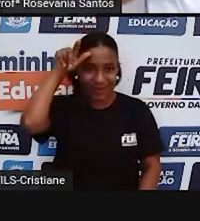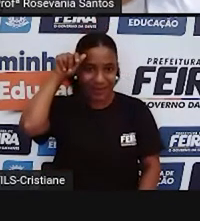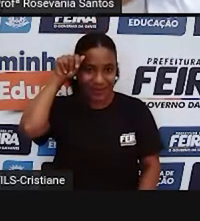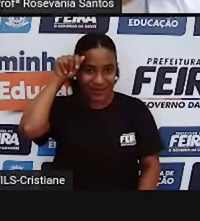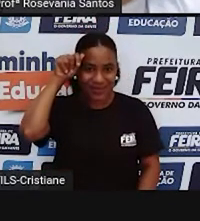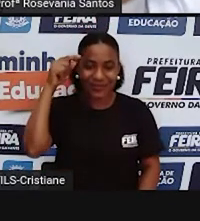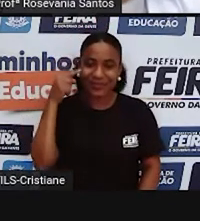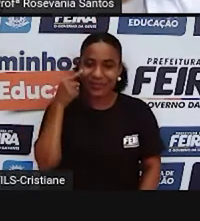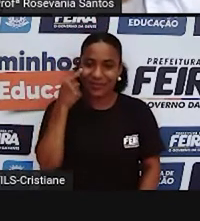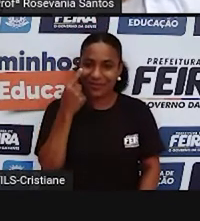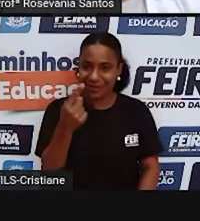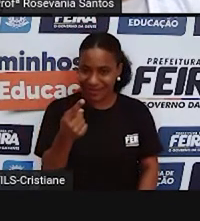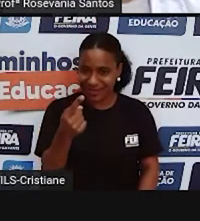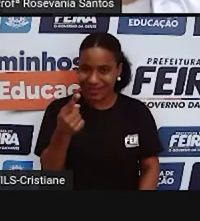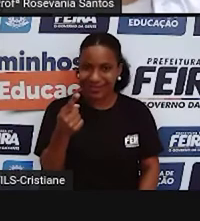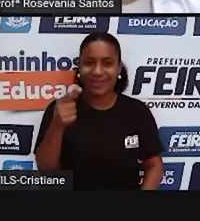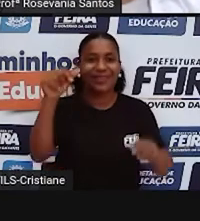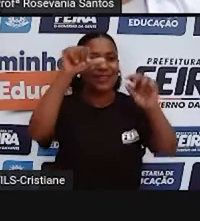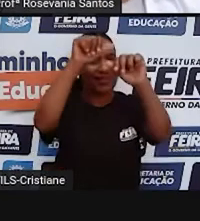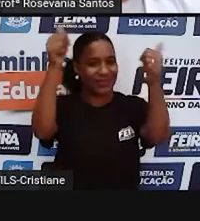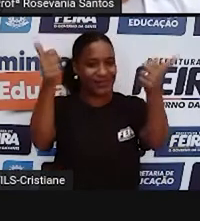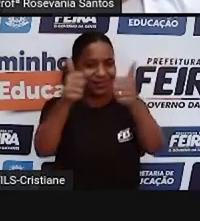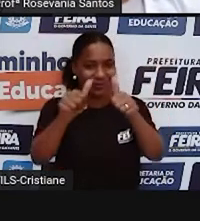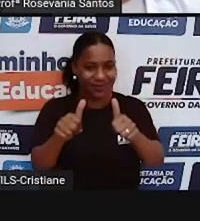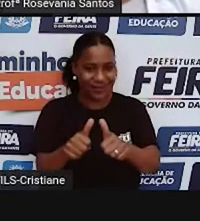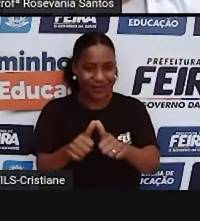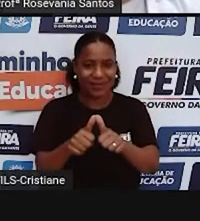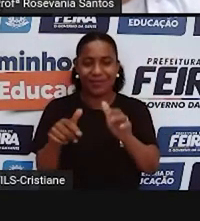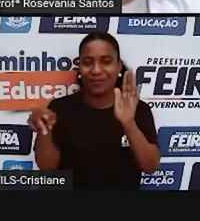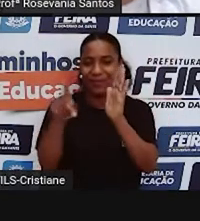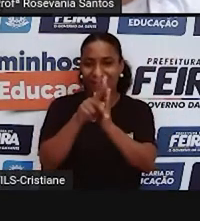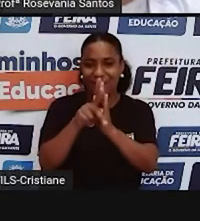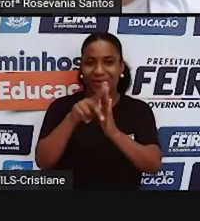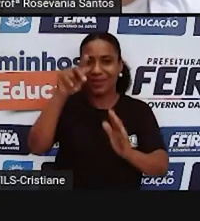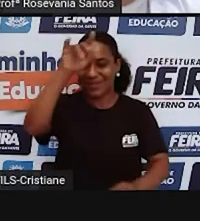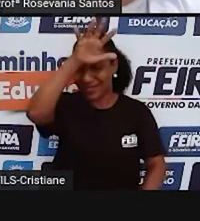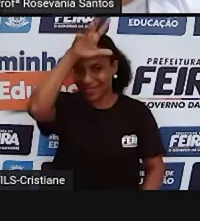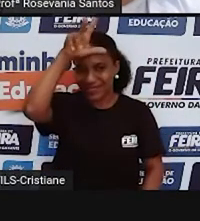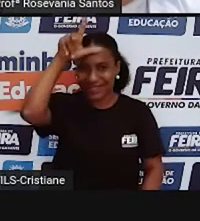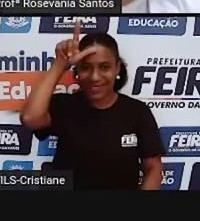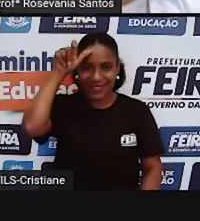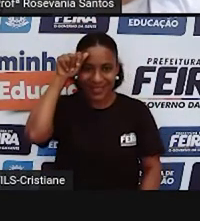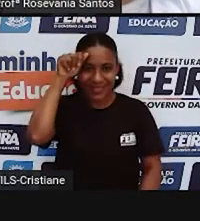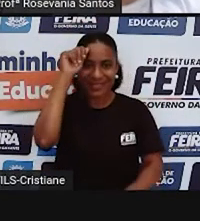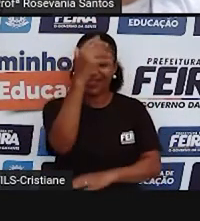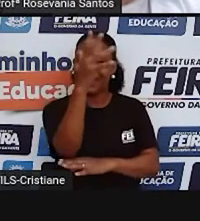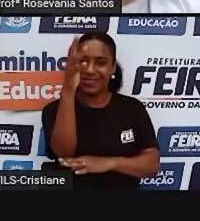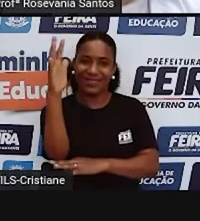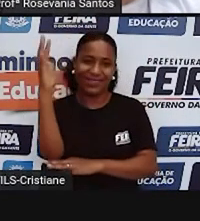mapas um pouco mais modernos, também ainda entra a questão dos elementos naturais nele, né?